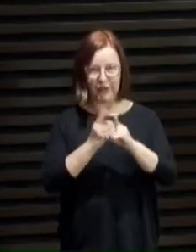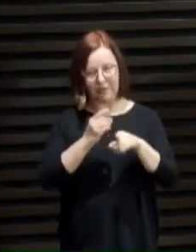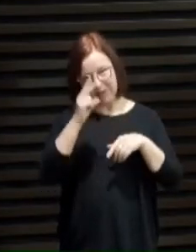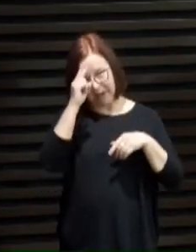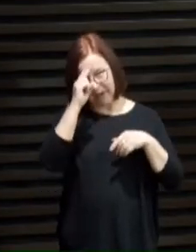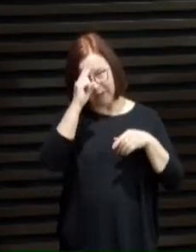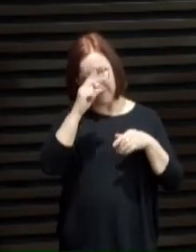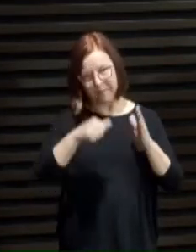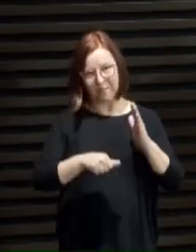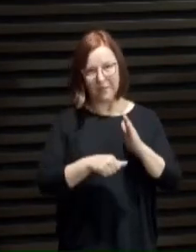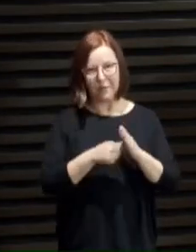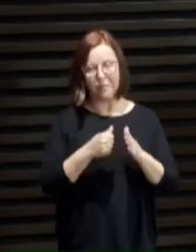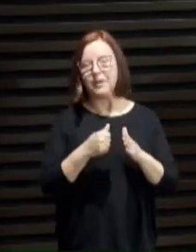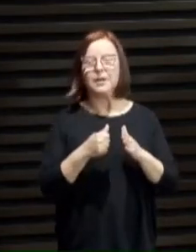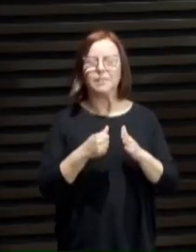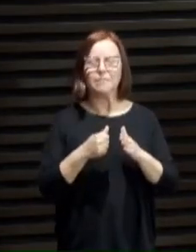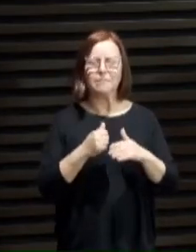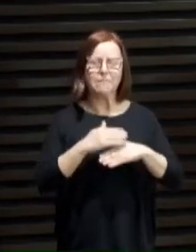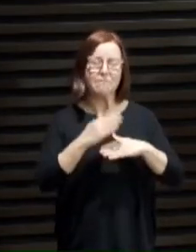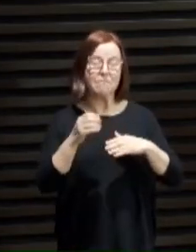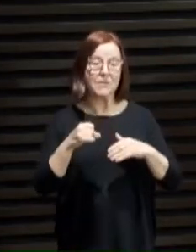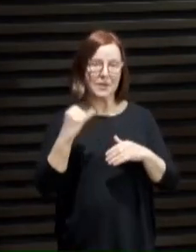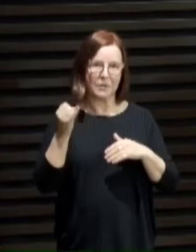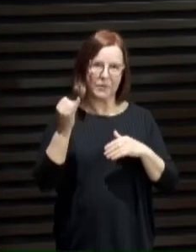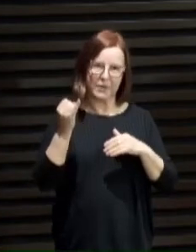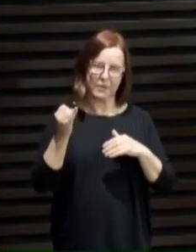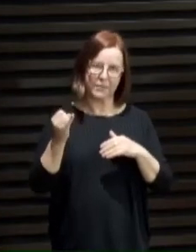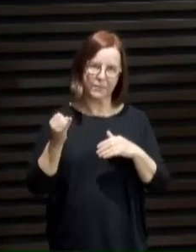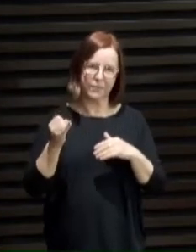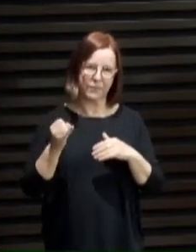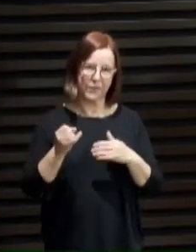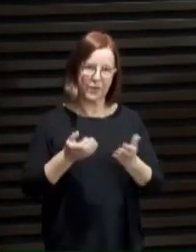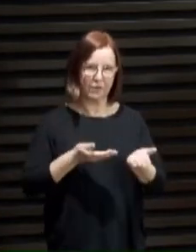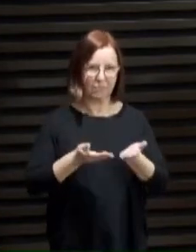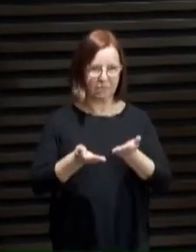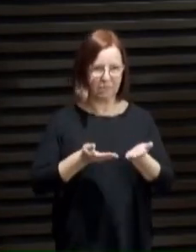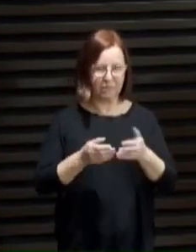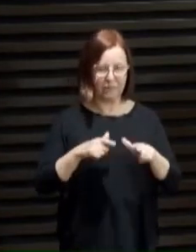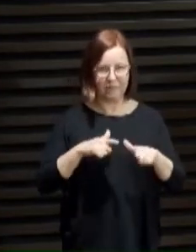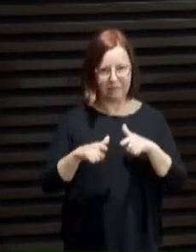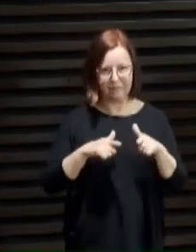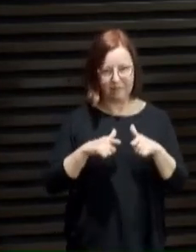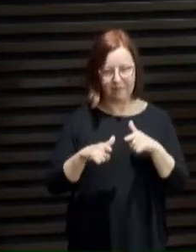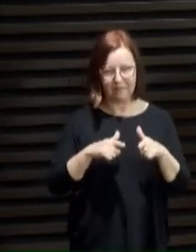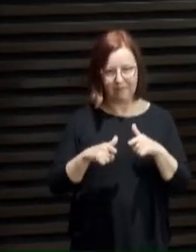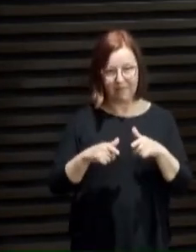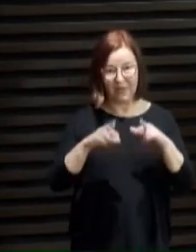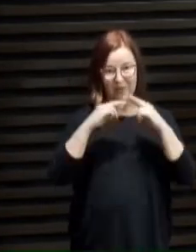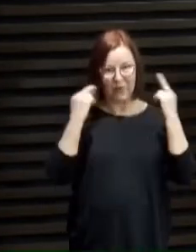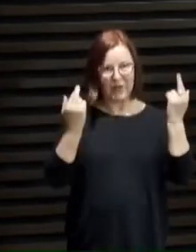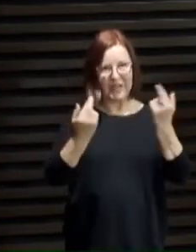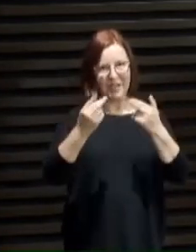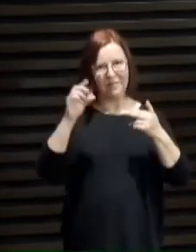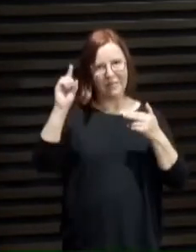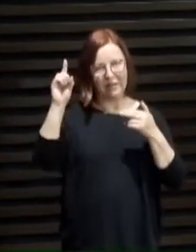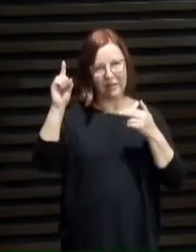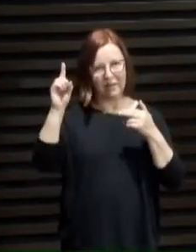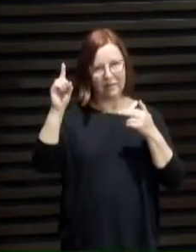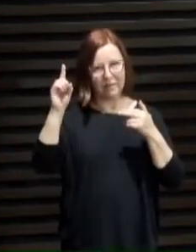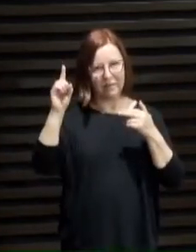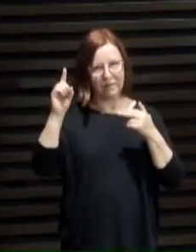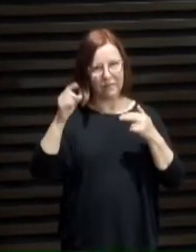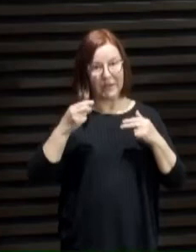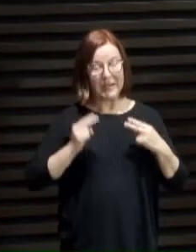A primeira e a mais importante: o serviço no reino de Deus